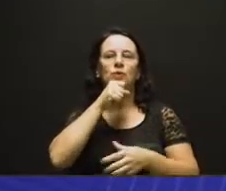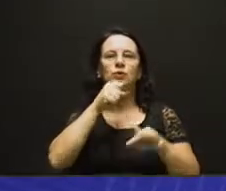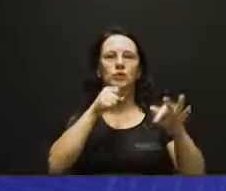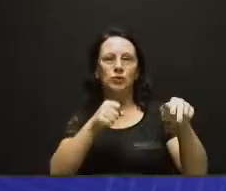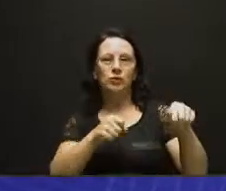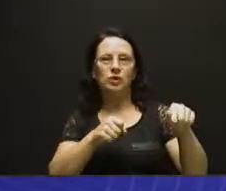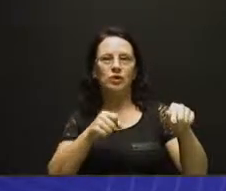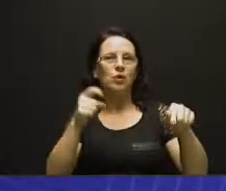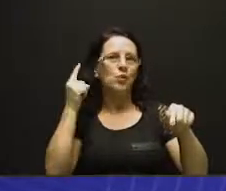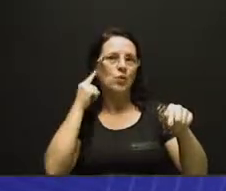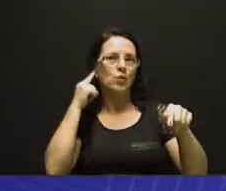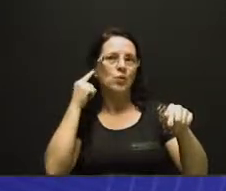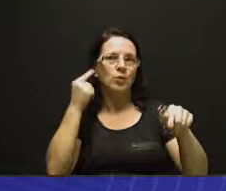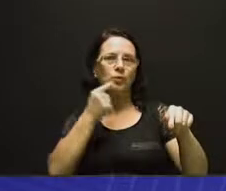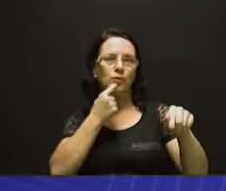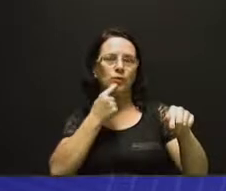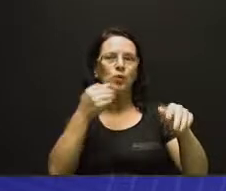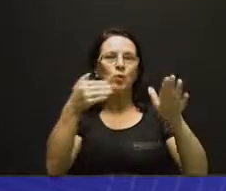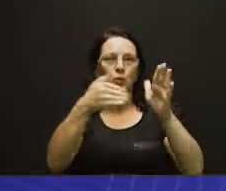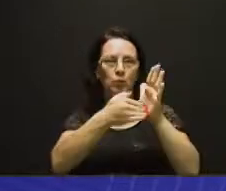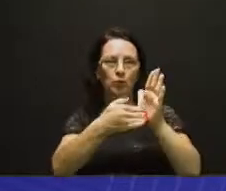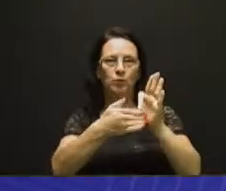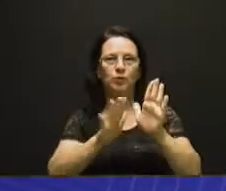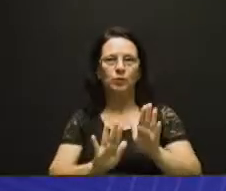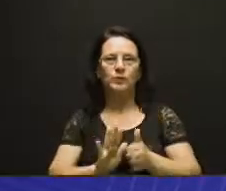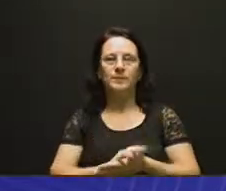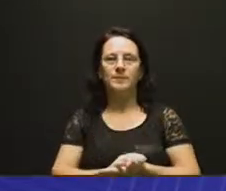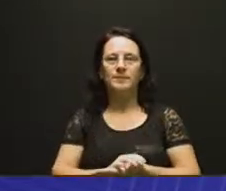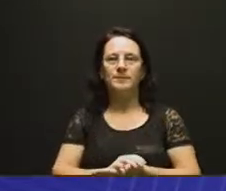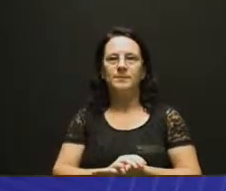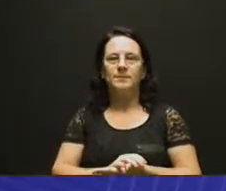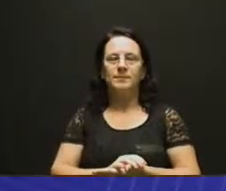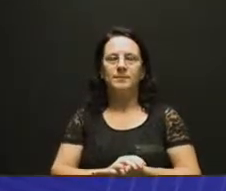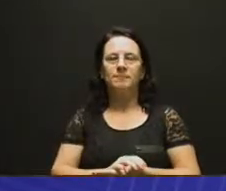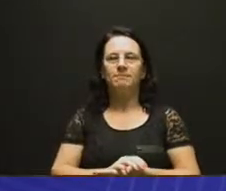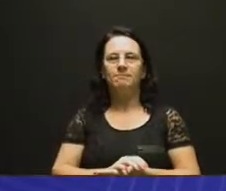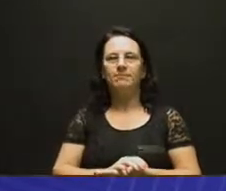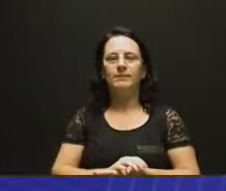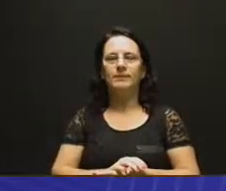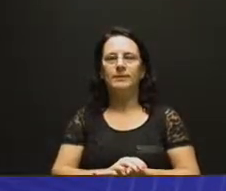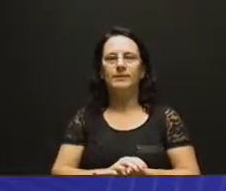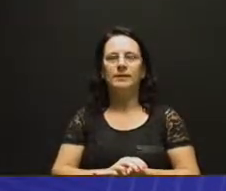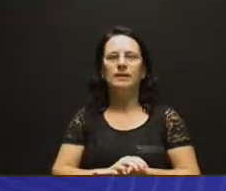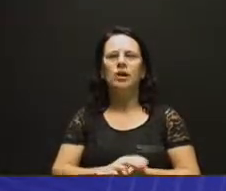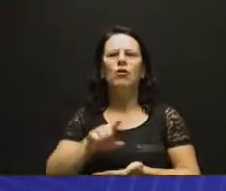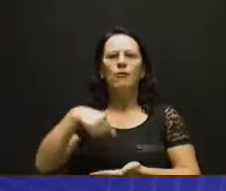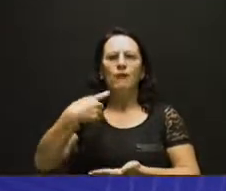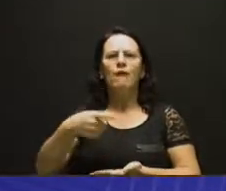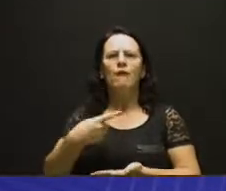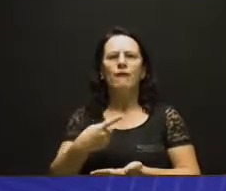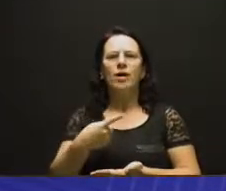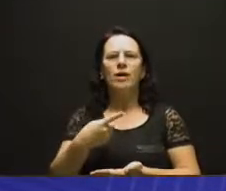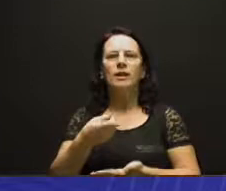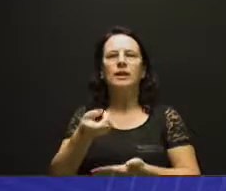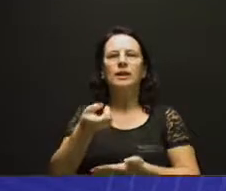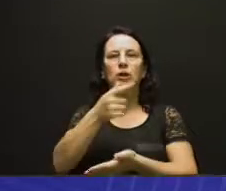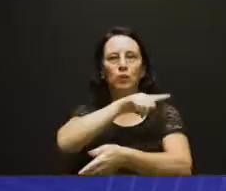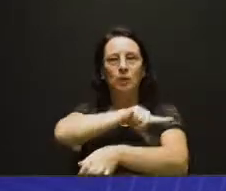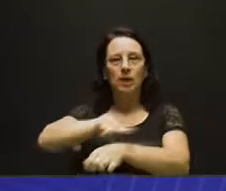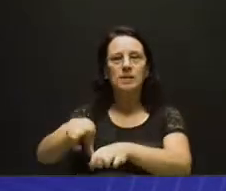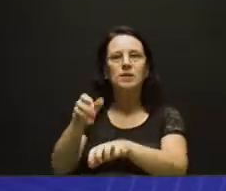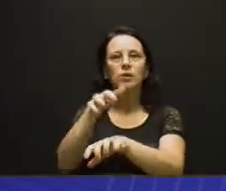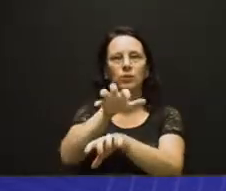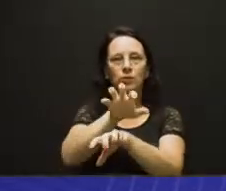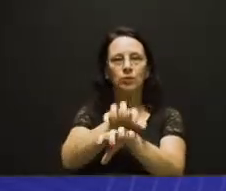pessoa com deficiência auditiva no último toque pode passar então quando a gente fala em educação inclusiva sendo